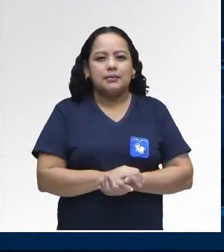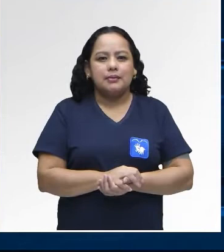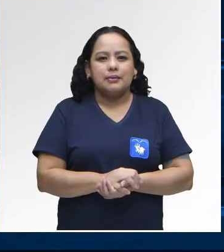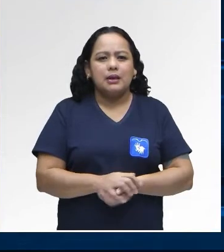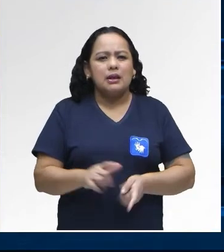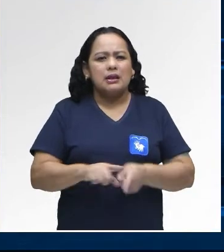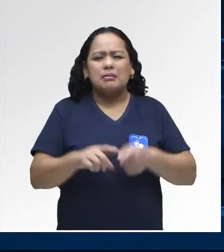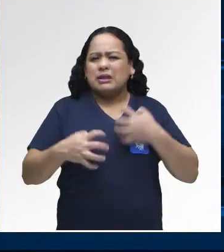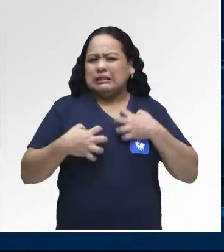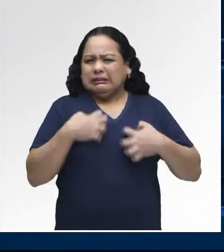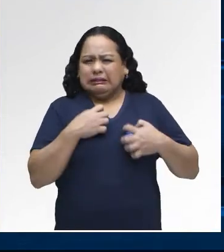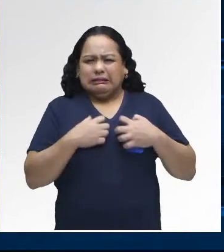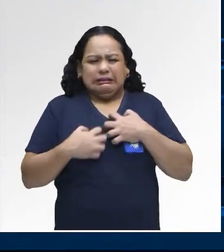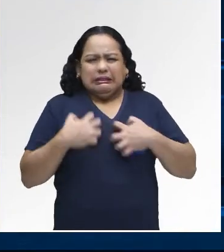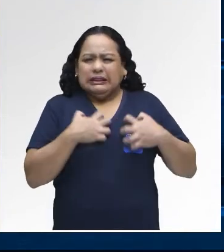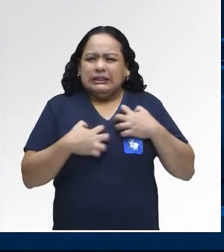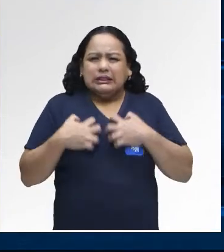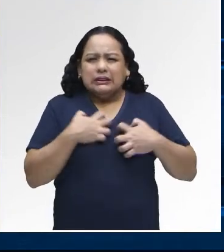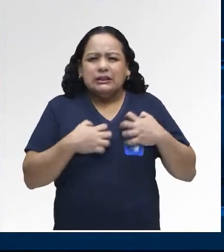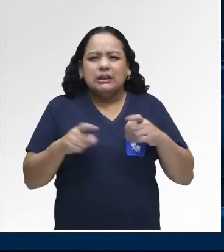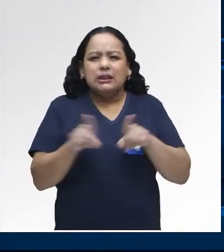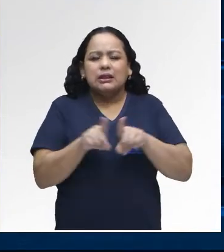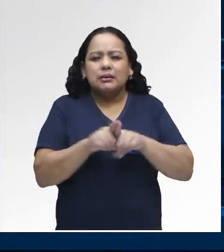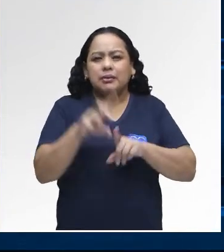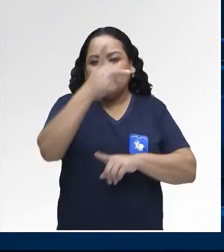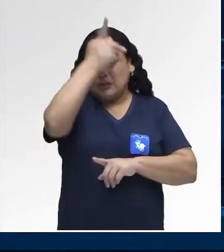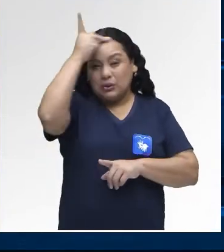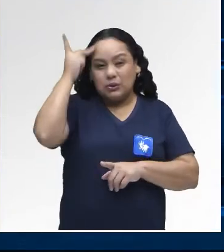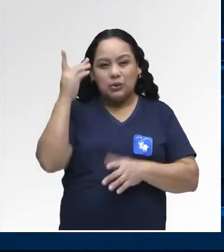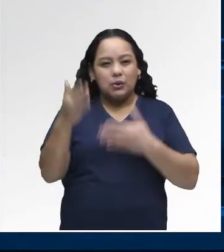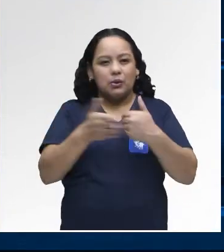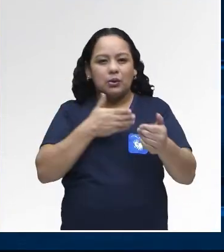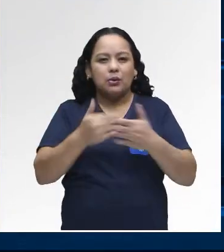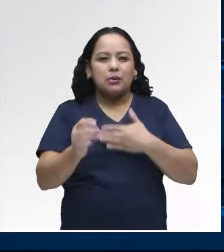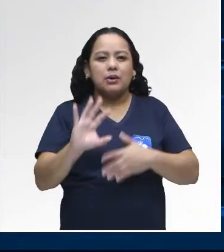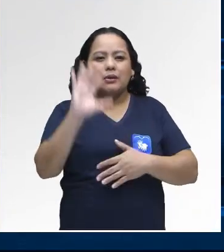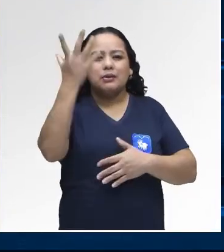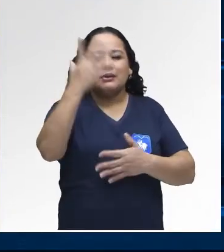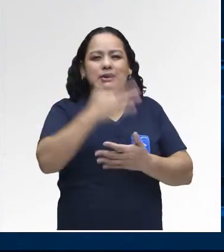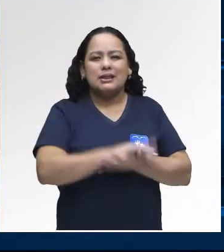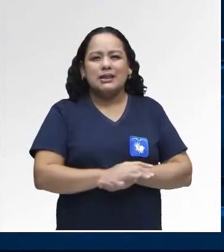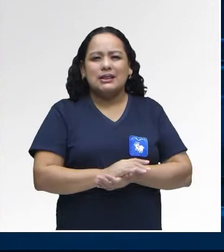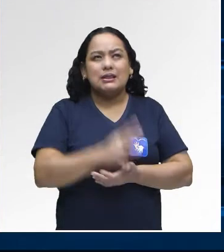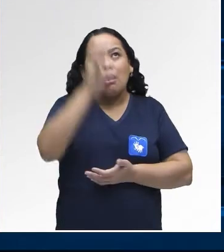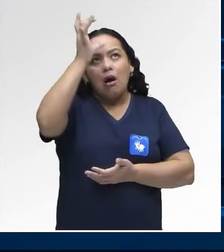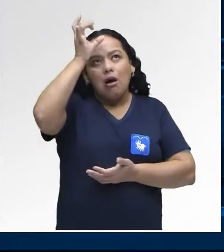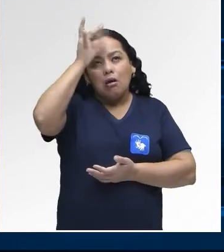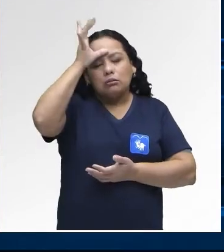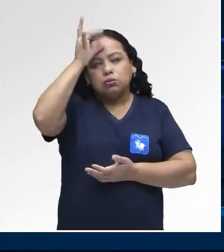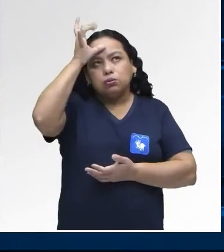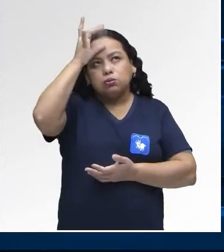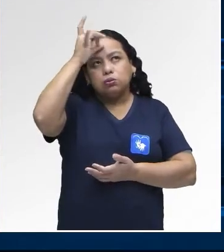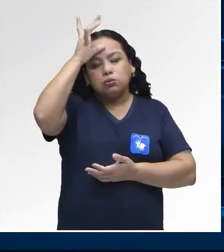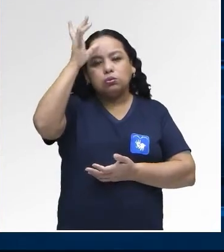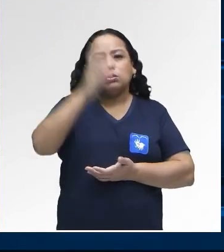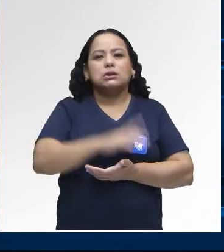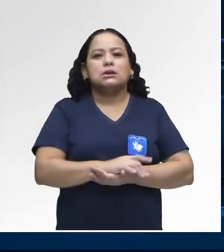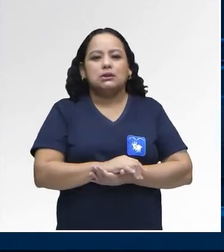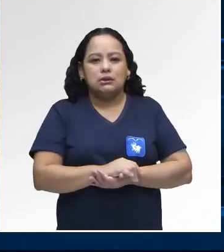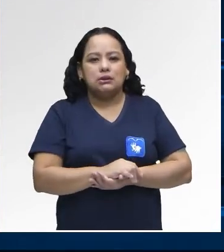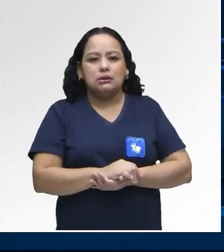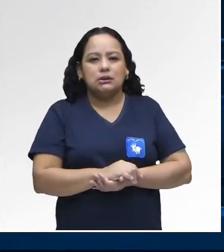Irritabilidade, com qualquer coisa a pessoa fica irritada, a pessoa fica chateada, então isso mexe com